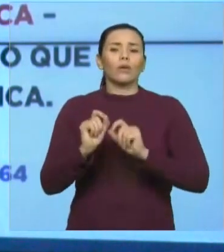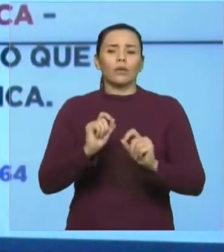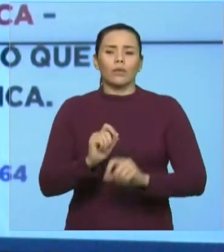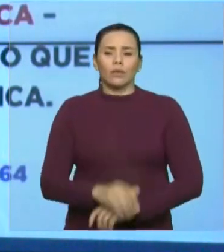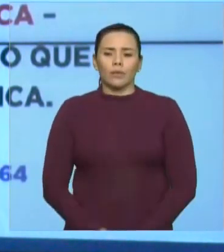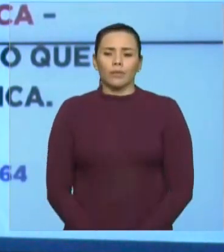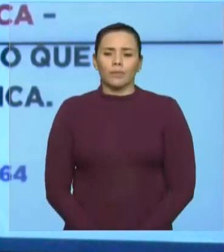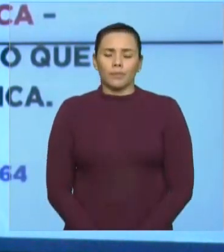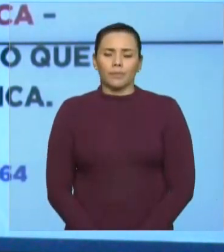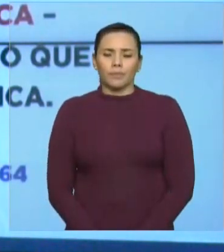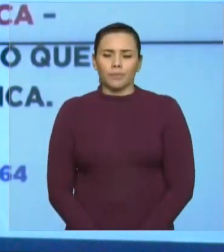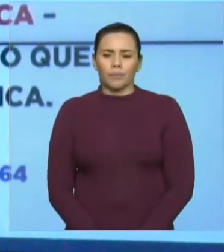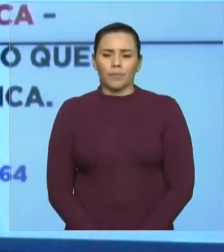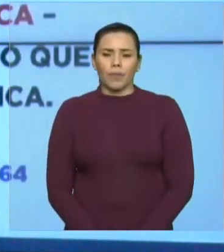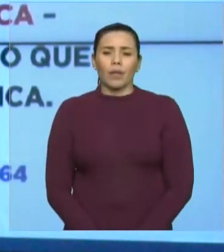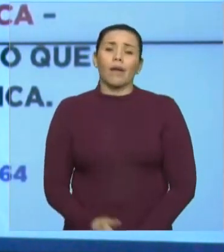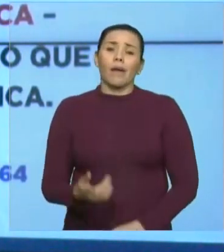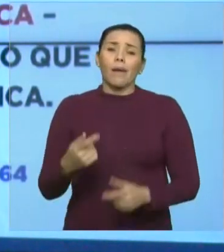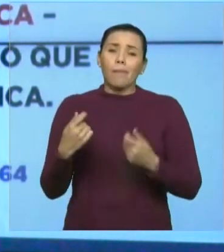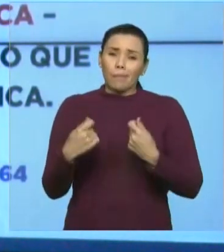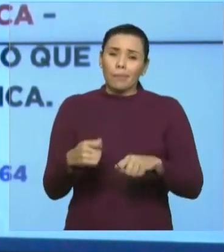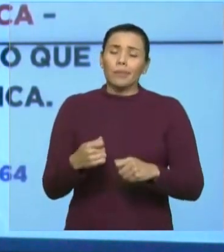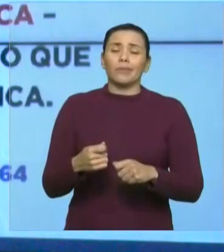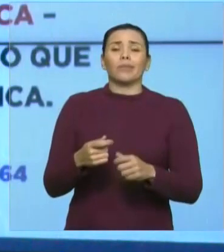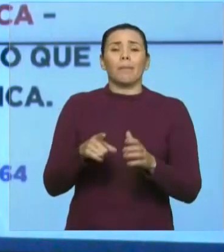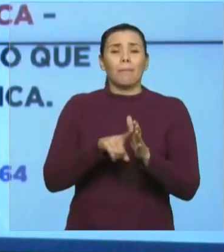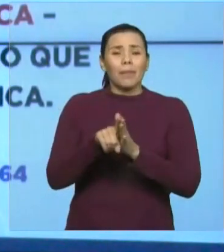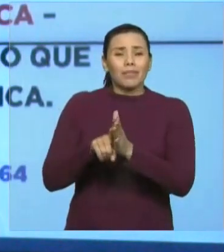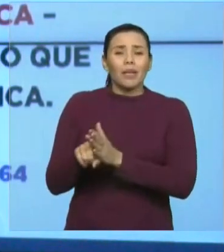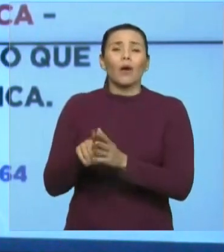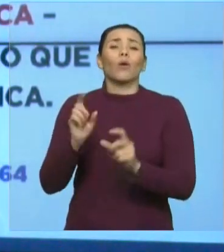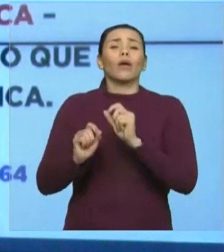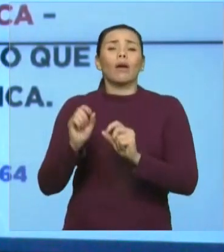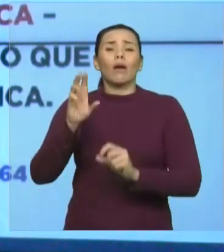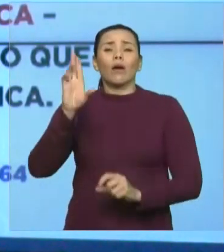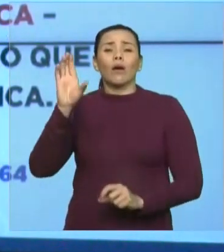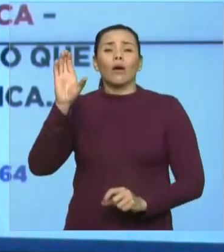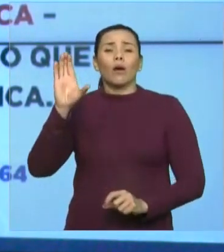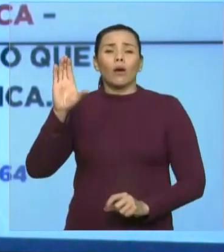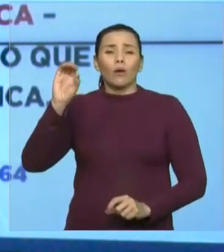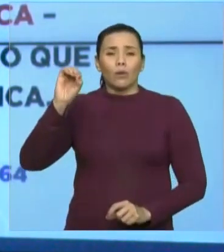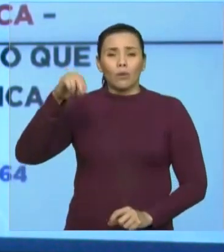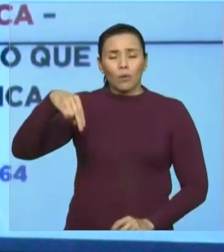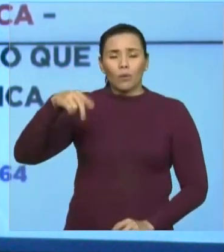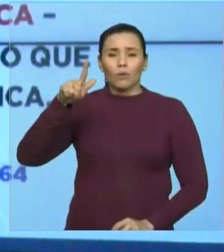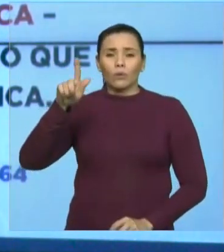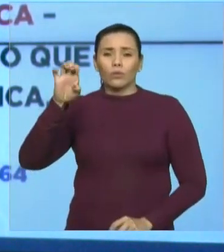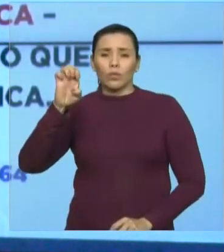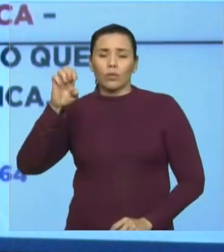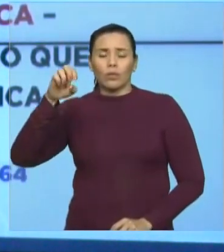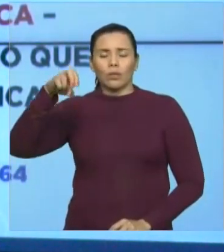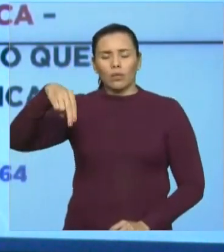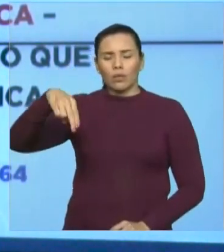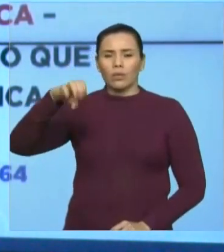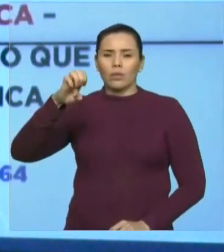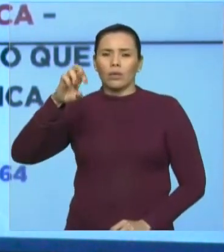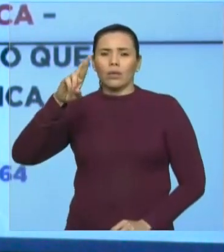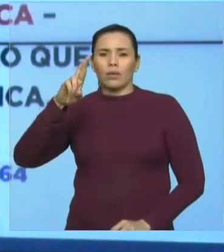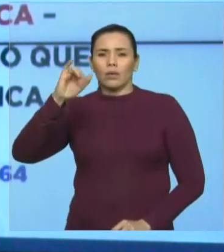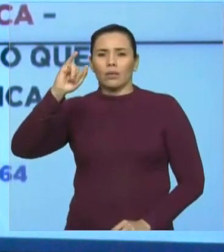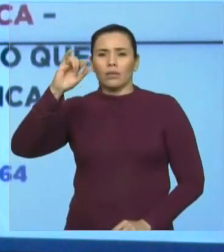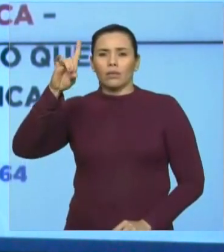jurídica do estabelecimento educacional, a congeneridade, ou seja, privada transfere para